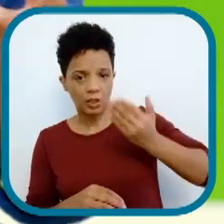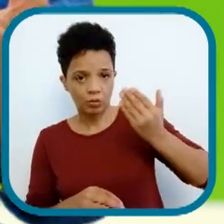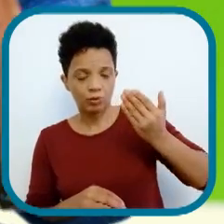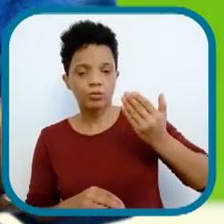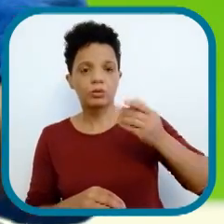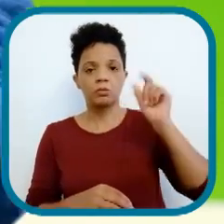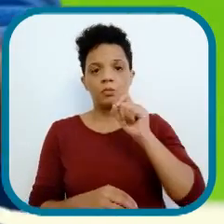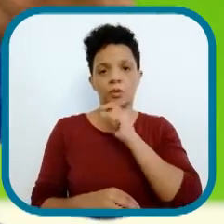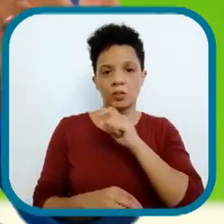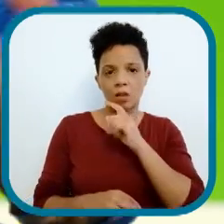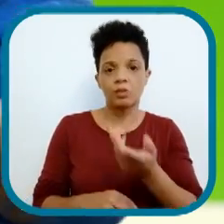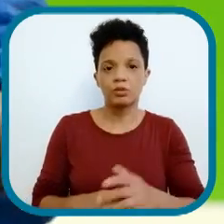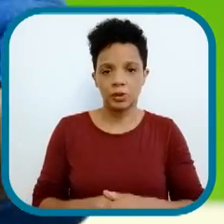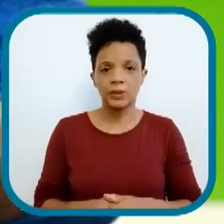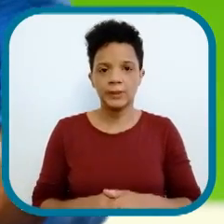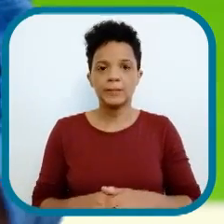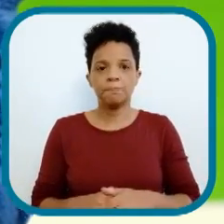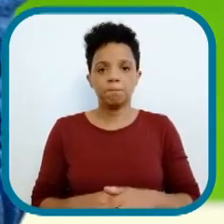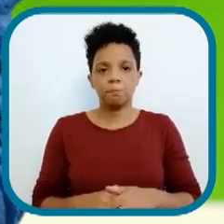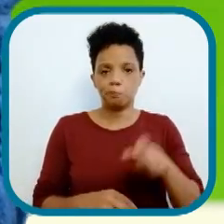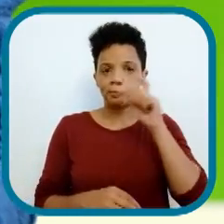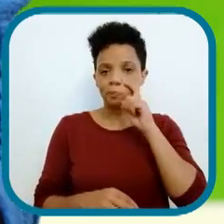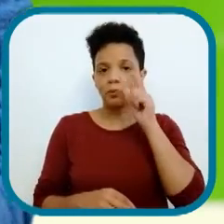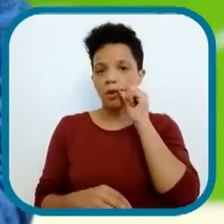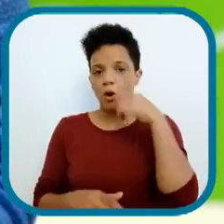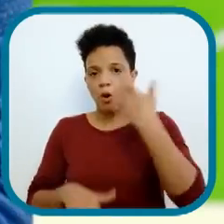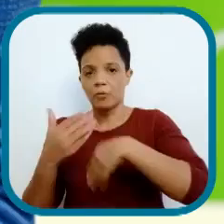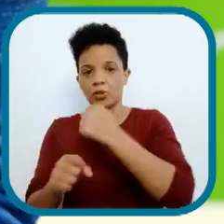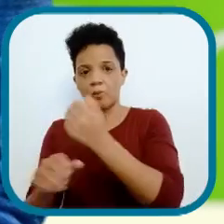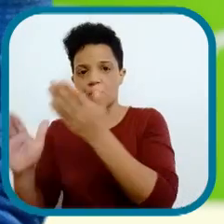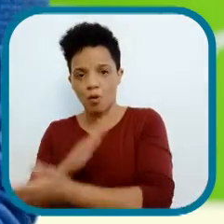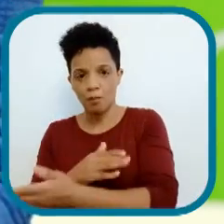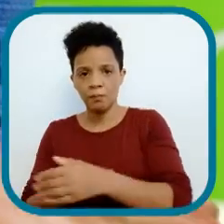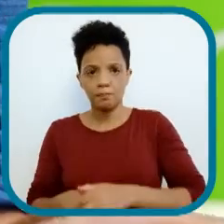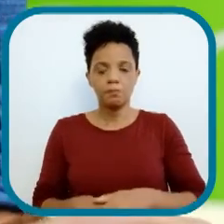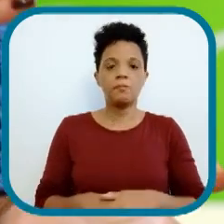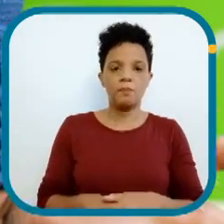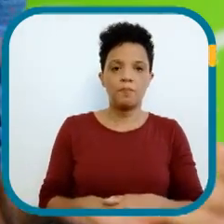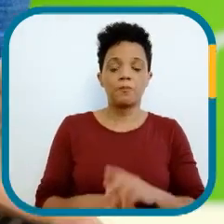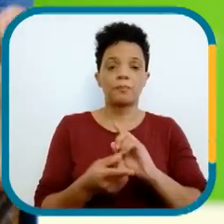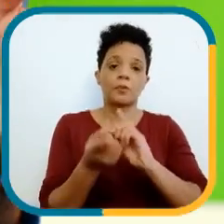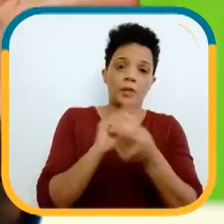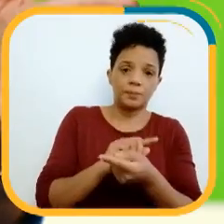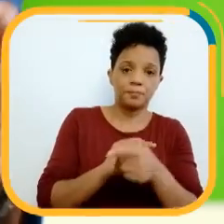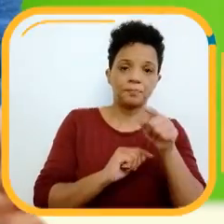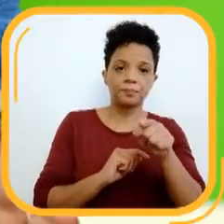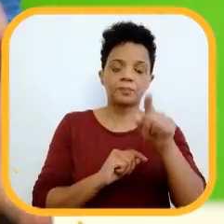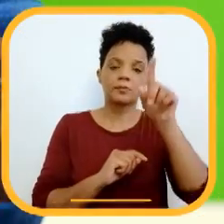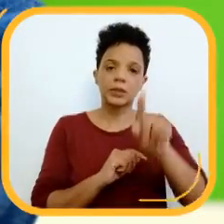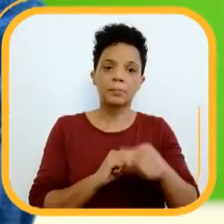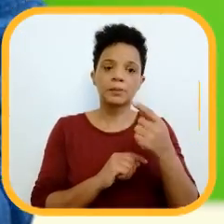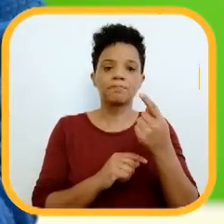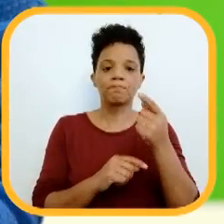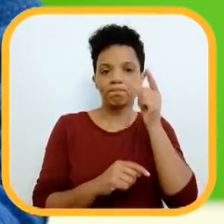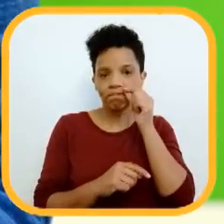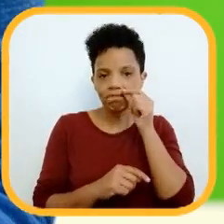os direitos e as oportunidades que têm sido garantidas aos homens no mercado de trabalho e, em contraponto,